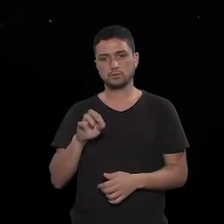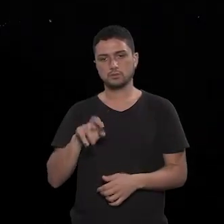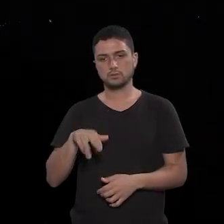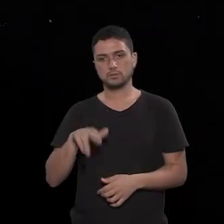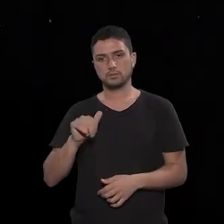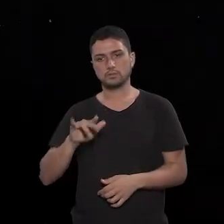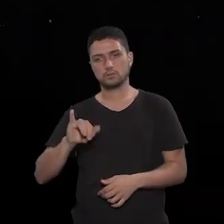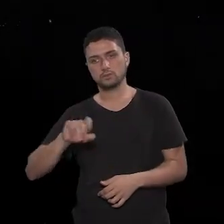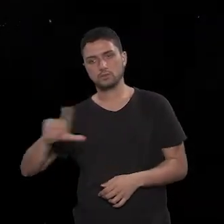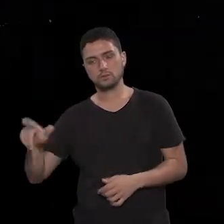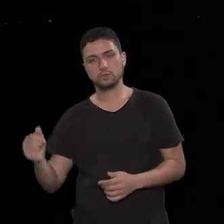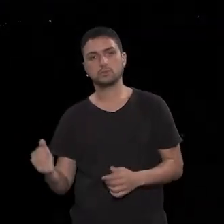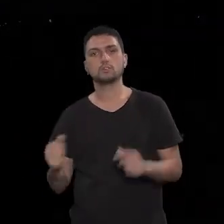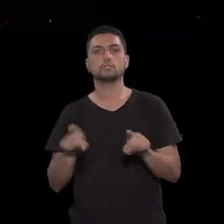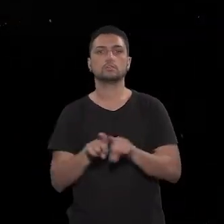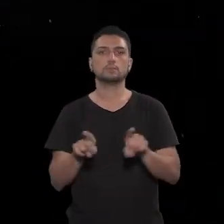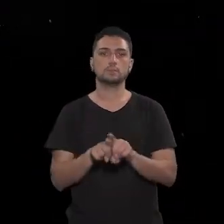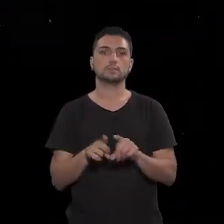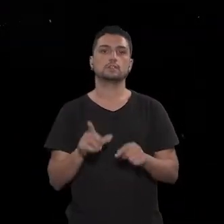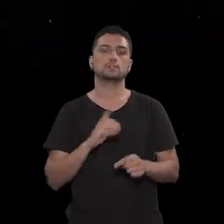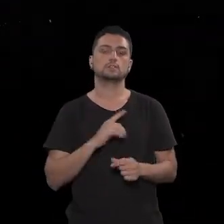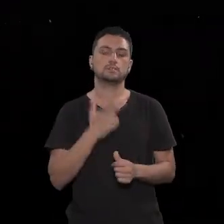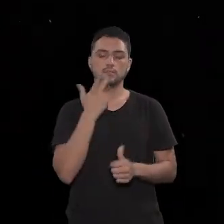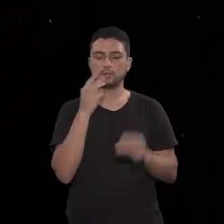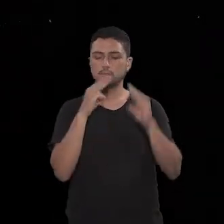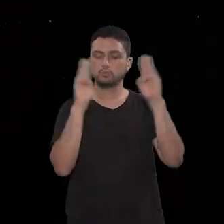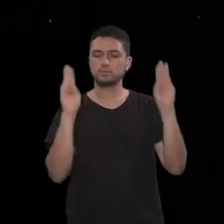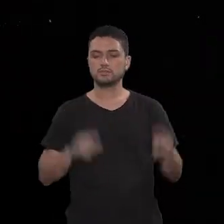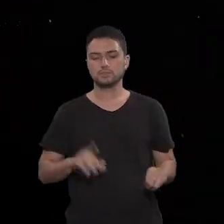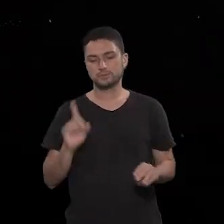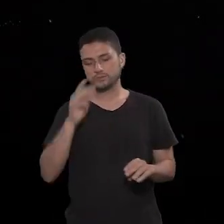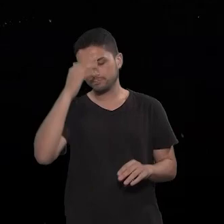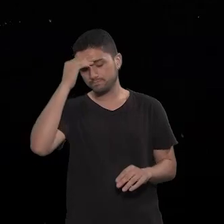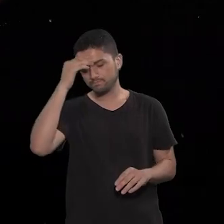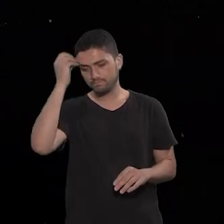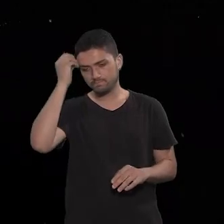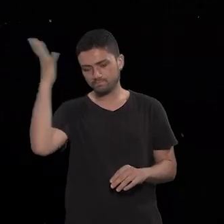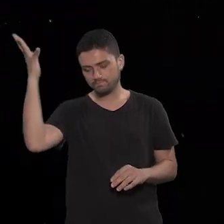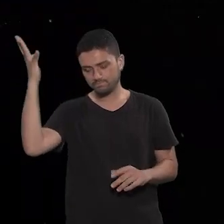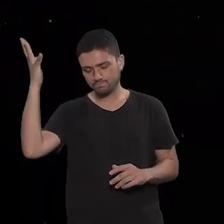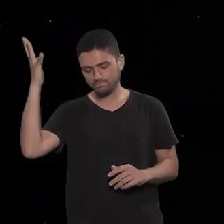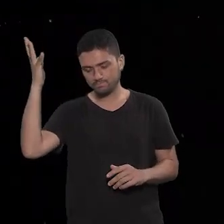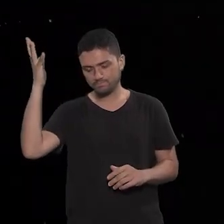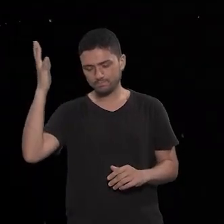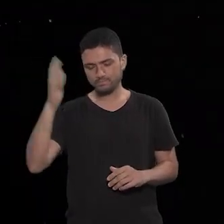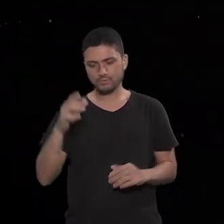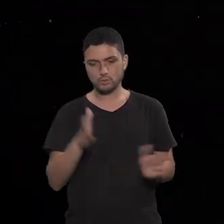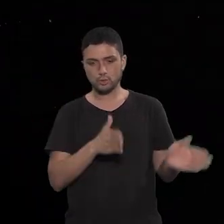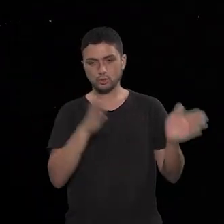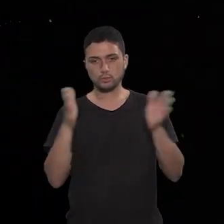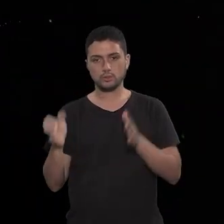o Internacional, em frente tem um... Não é museu, vai falar museu.